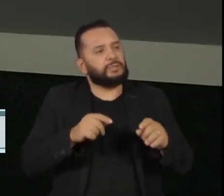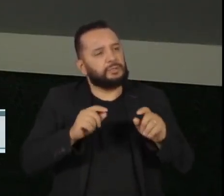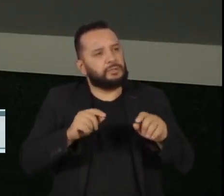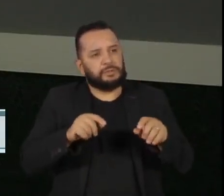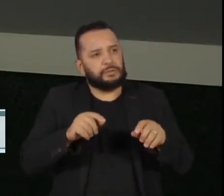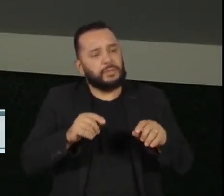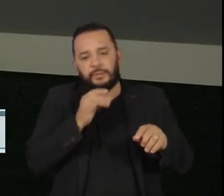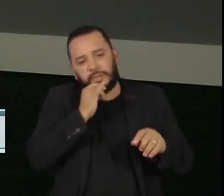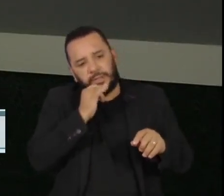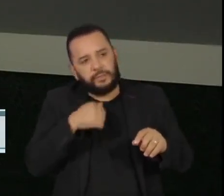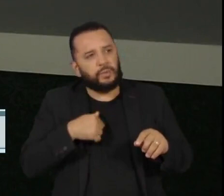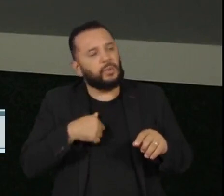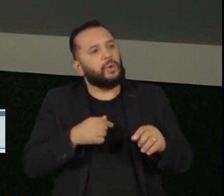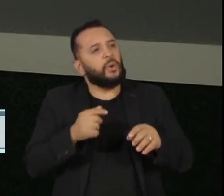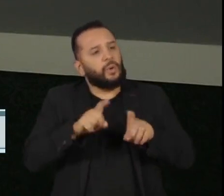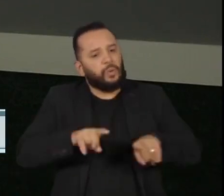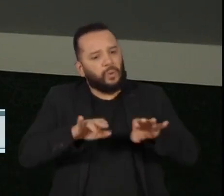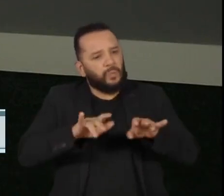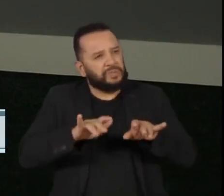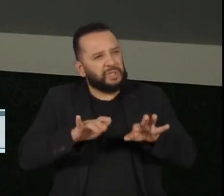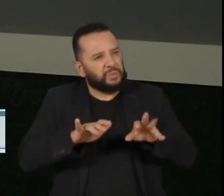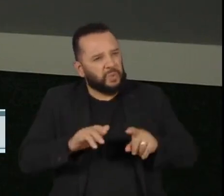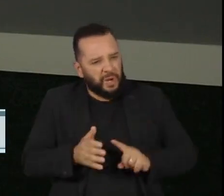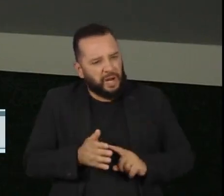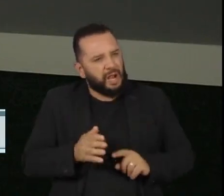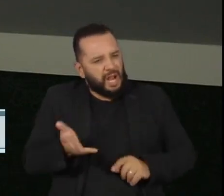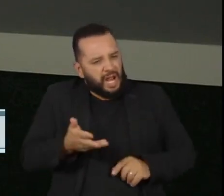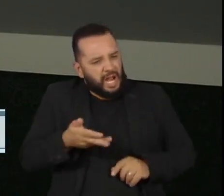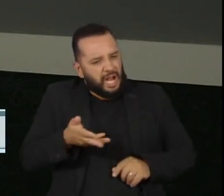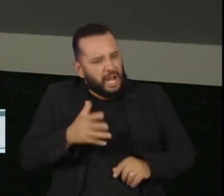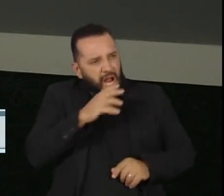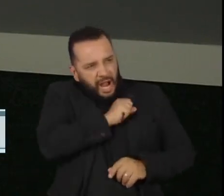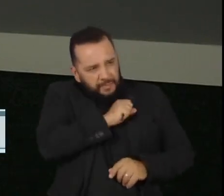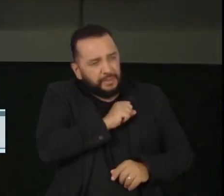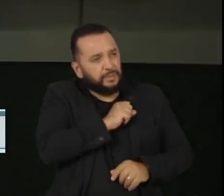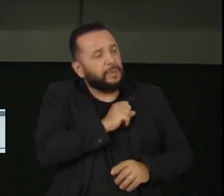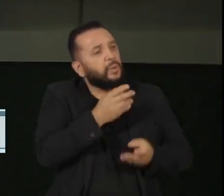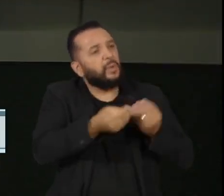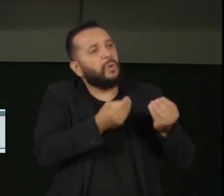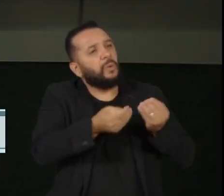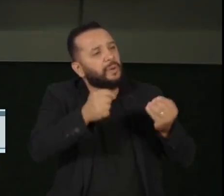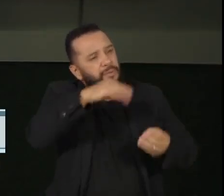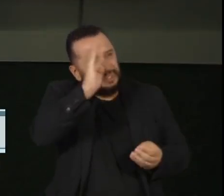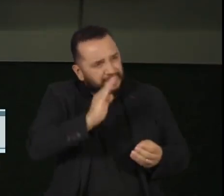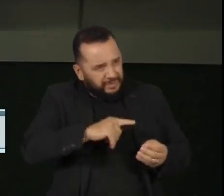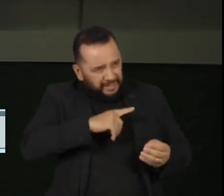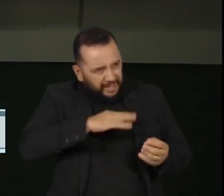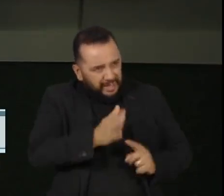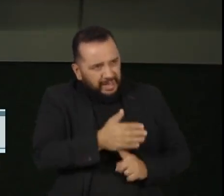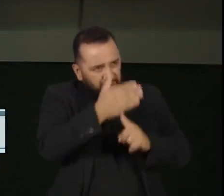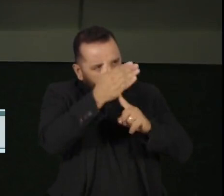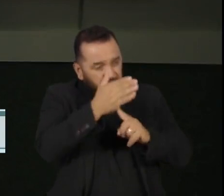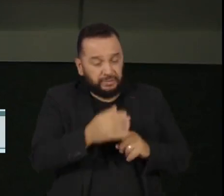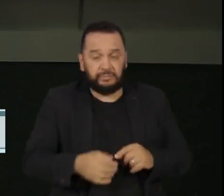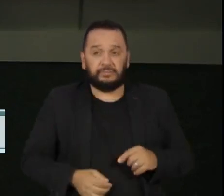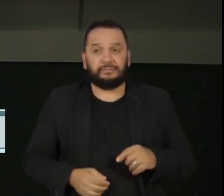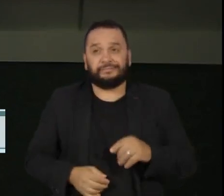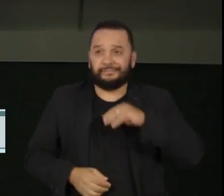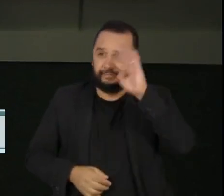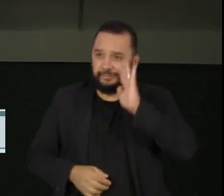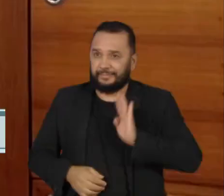de última geração. Qual é a situação do Brasil hoje em relação a isso? O Brasil, do ponto de